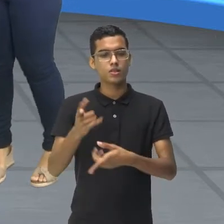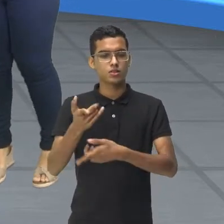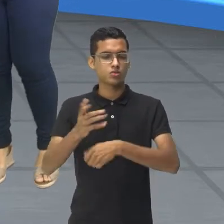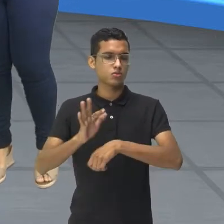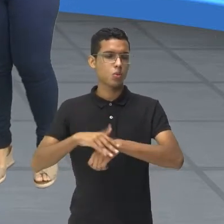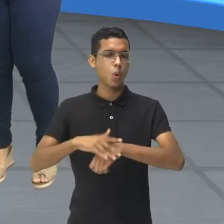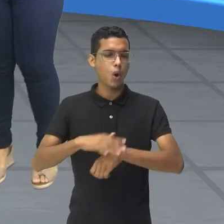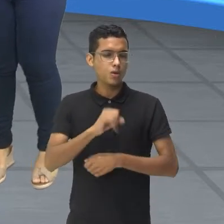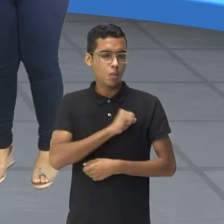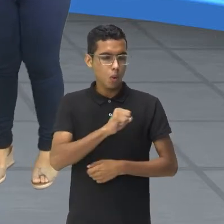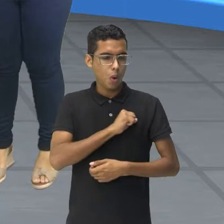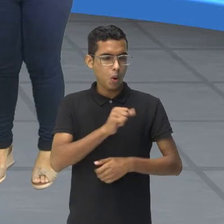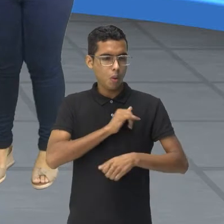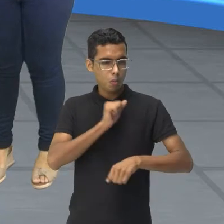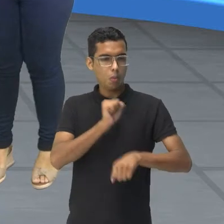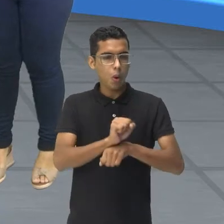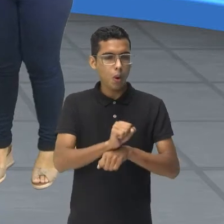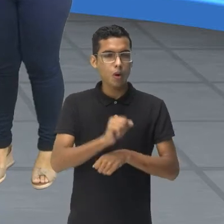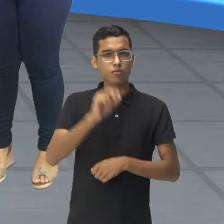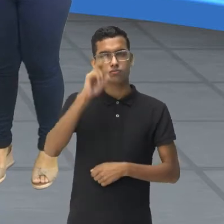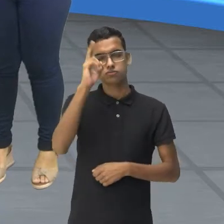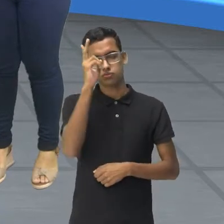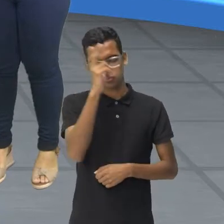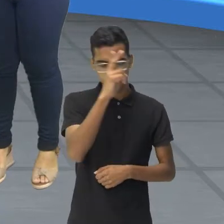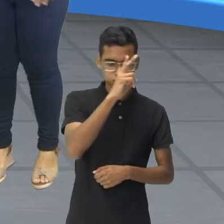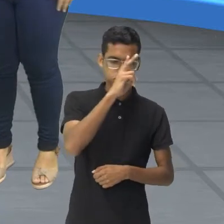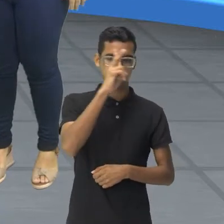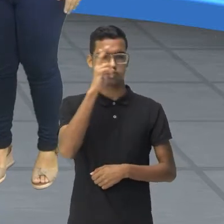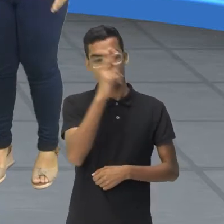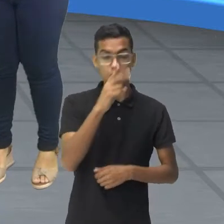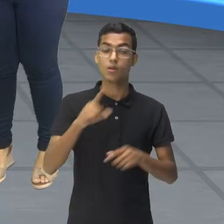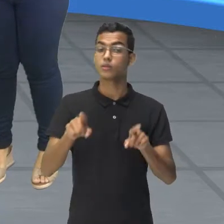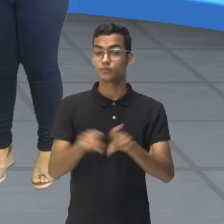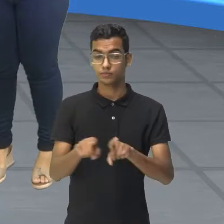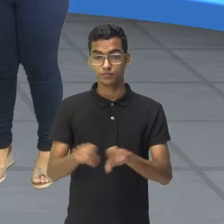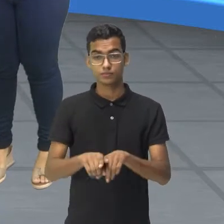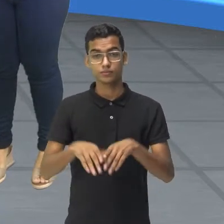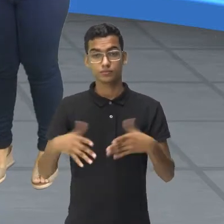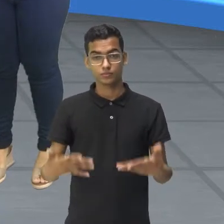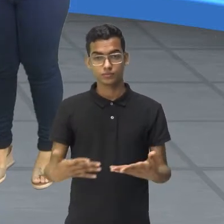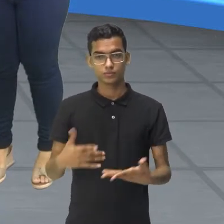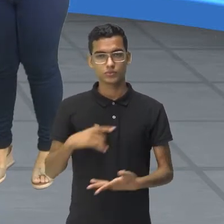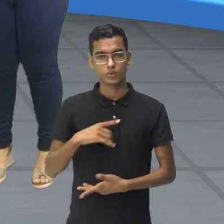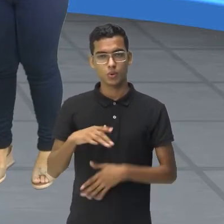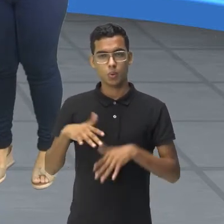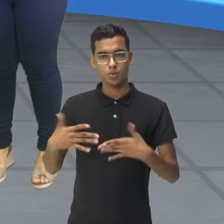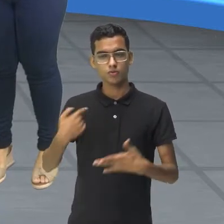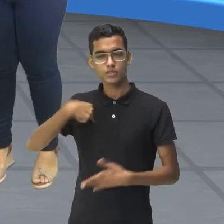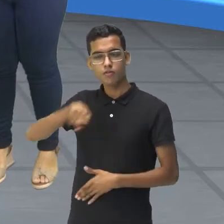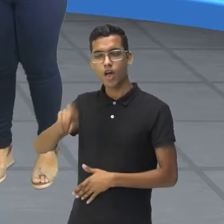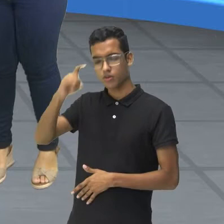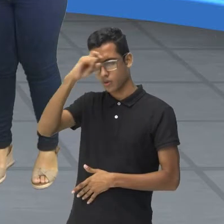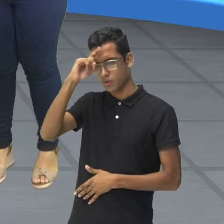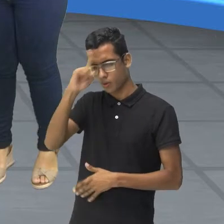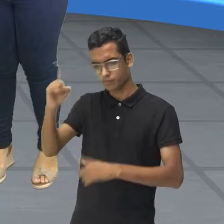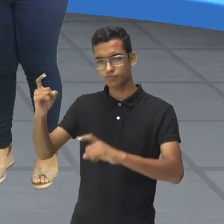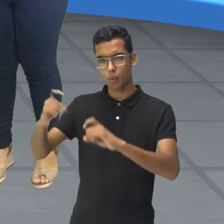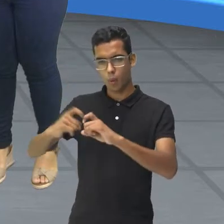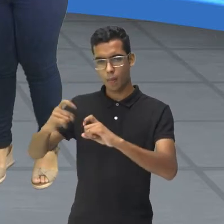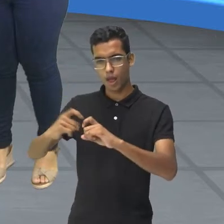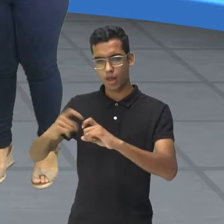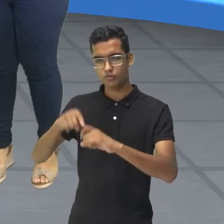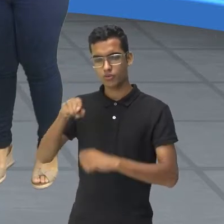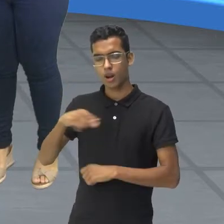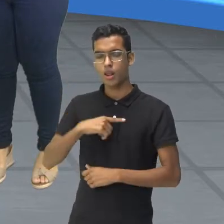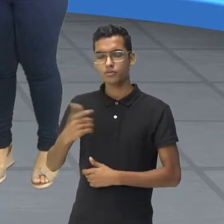quando a gente vai no médico e o médico fala assim, ó, colesterol alto? Aí, na verdade, quando você vai ao médico e diz,